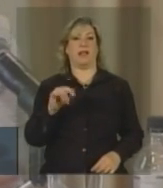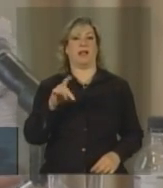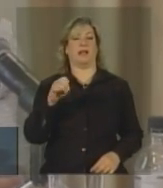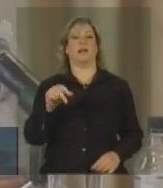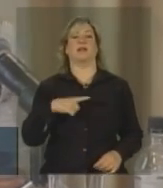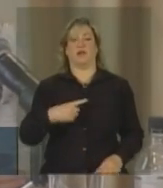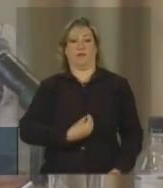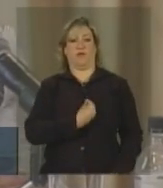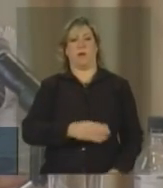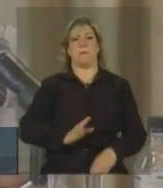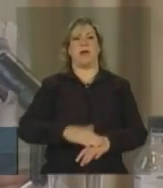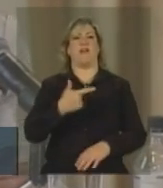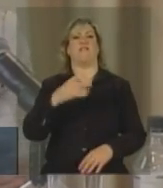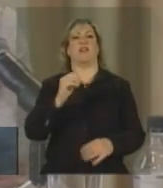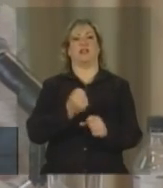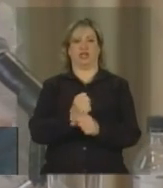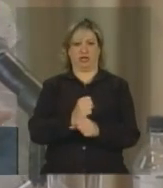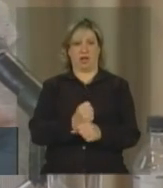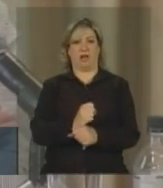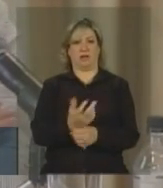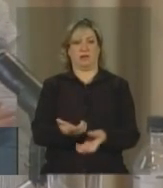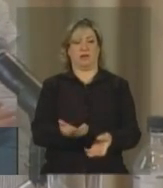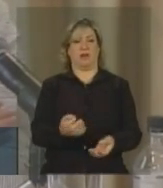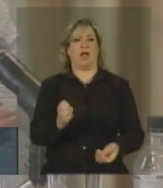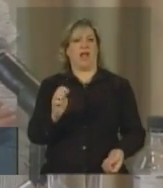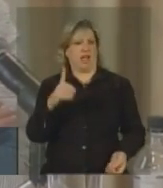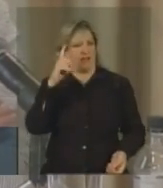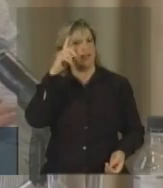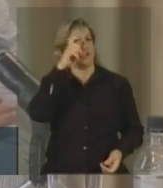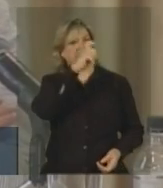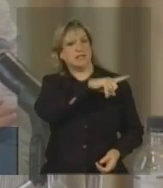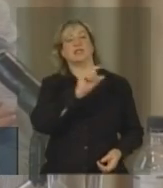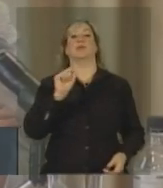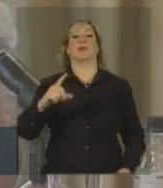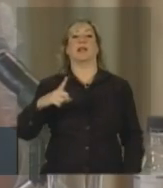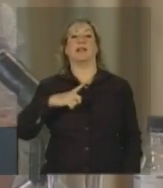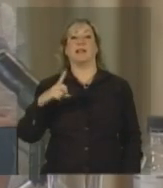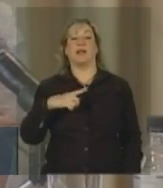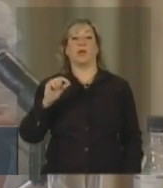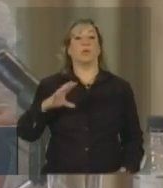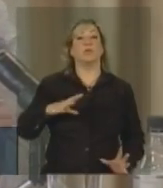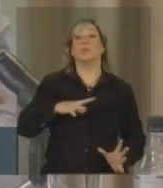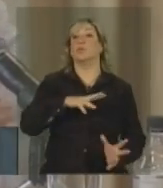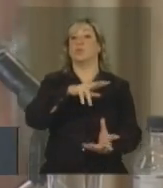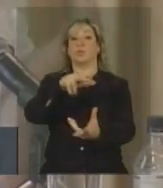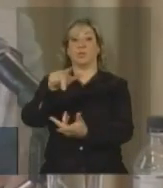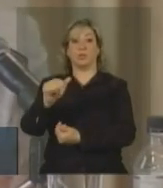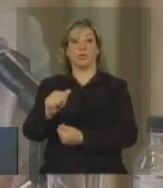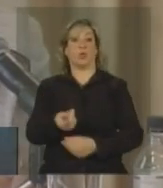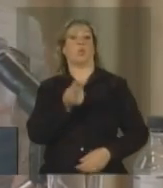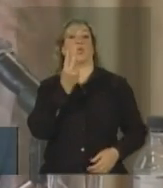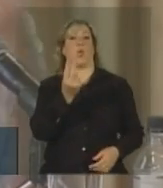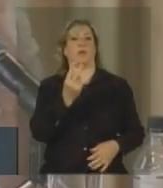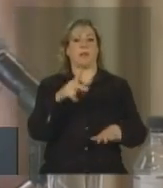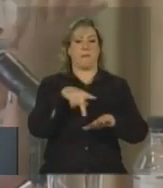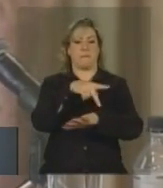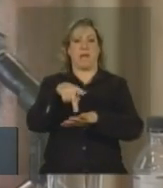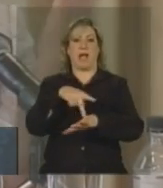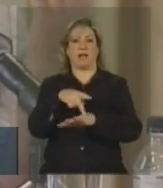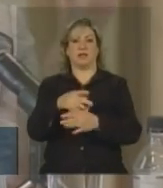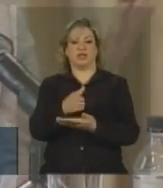mais de 20 anos. Né? É raro você ter, no mundo, dois países